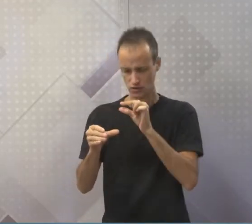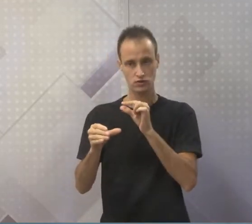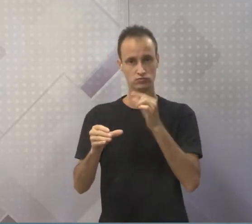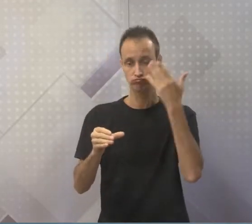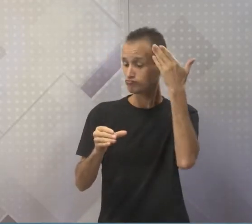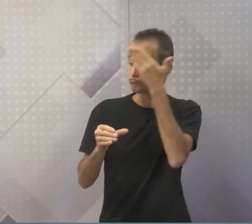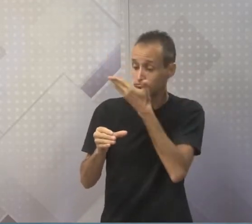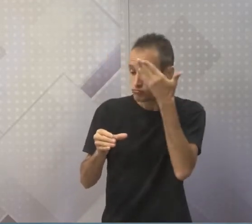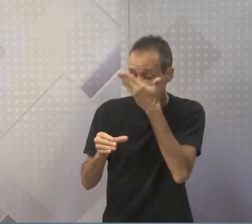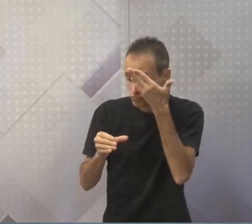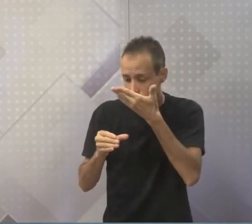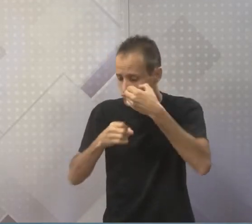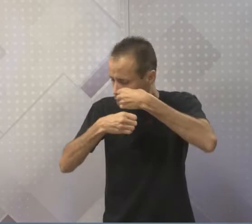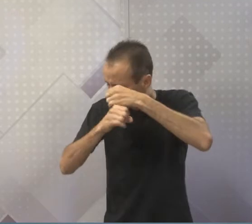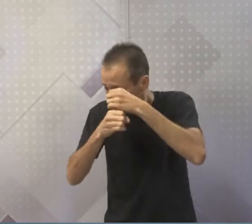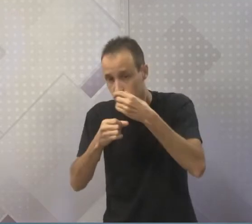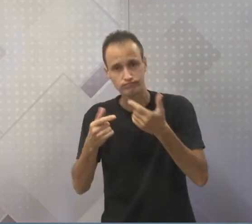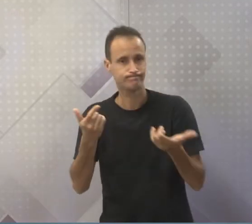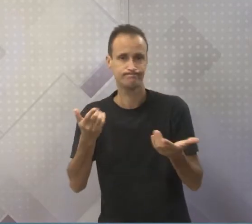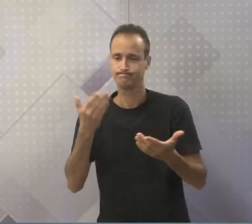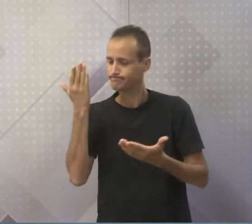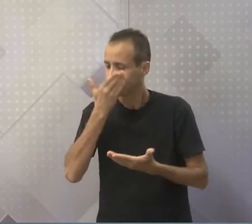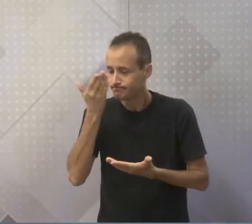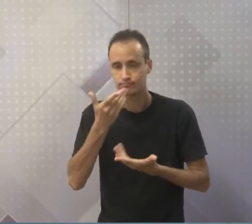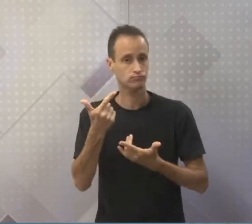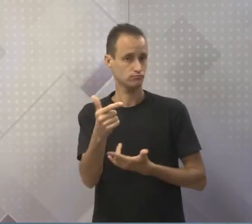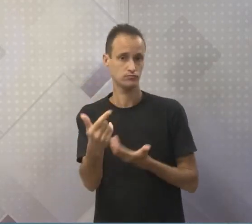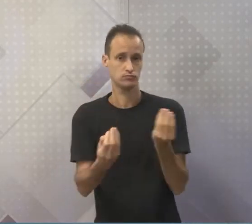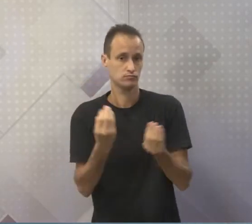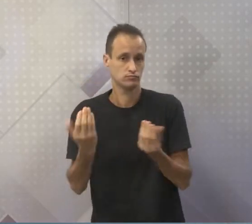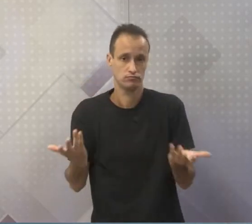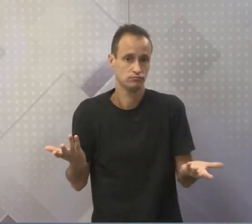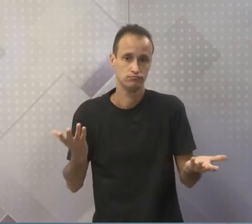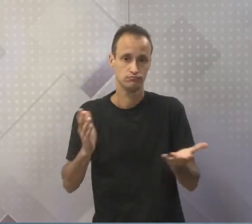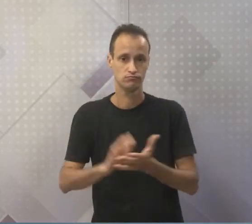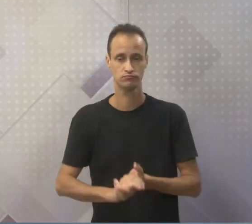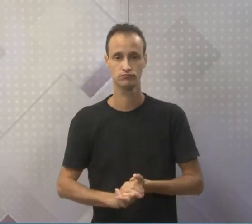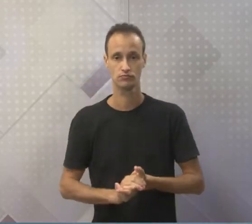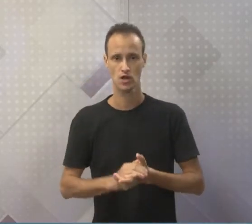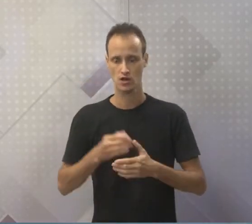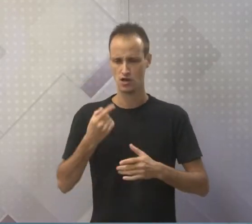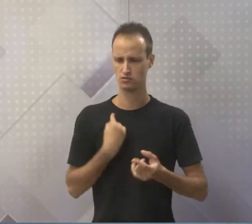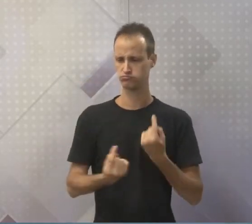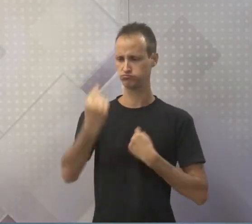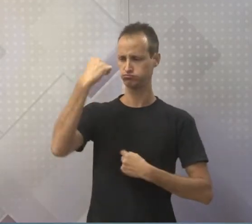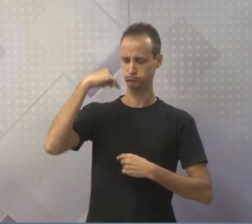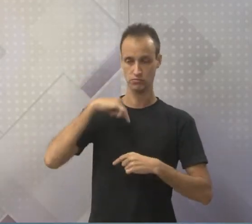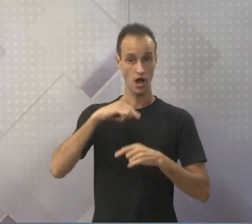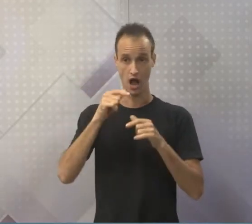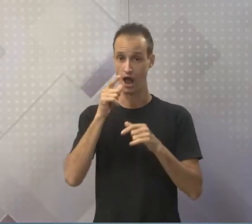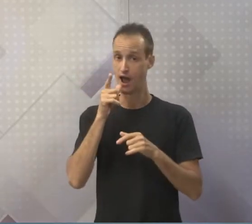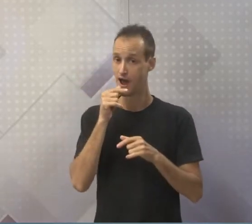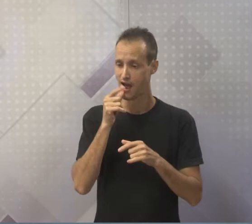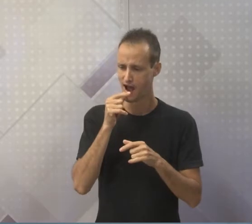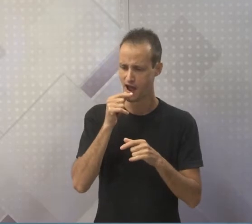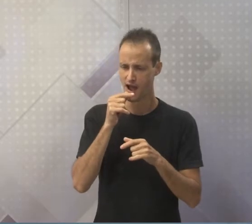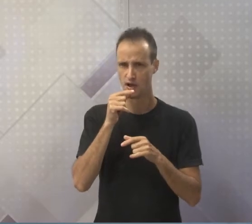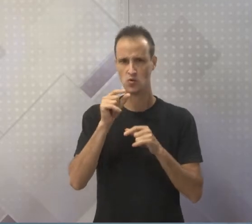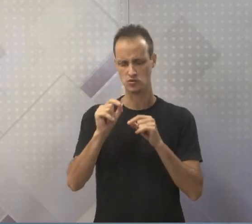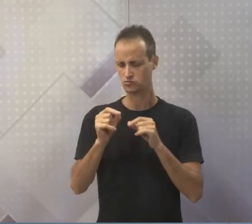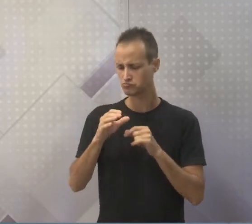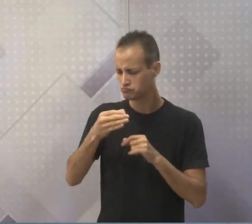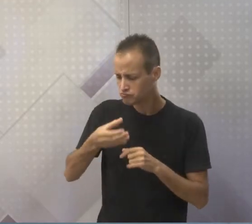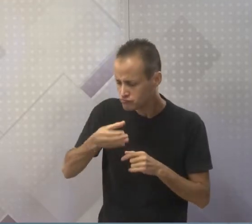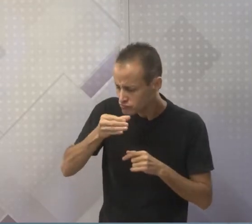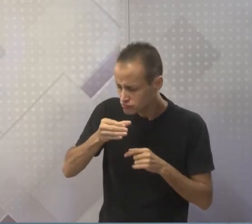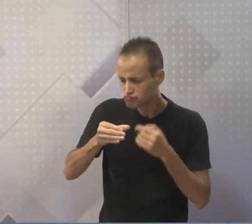Porque eles são microscópicos, a gente não pode vê-los. E nem sempre eles provocam aquelas alterações na água, né? Então